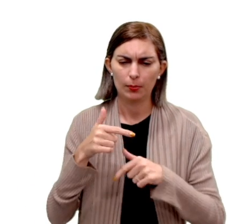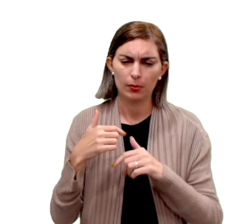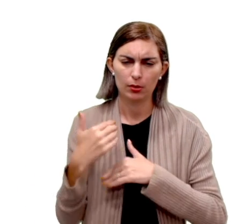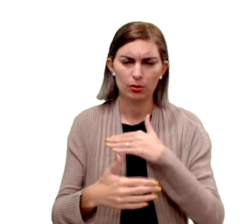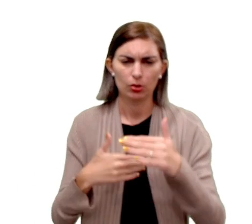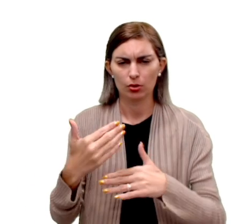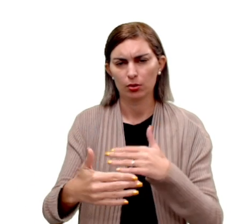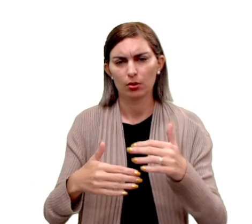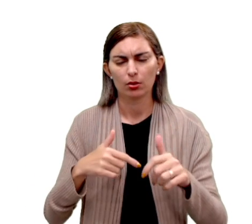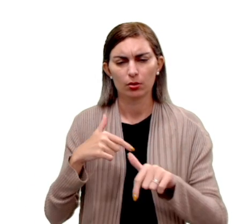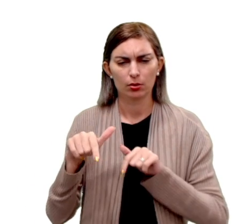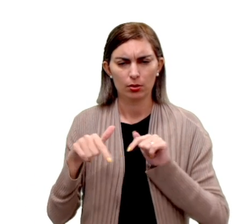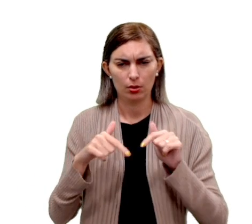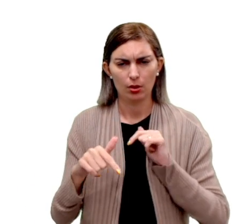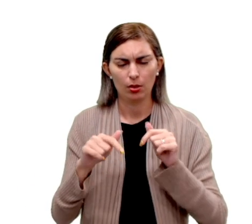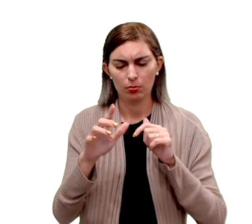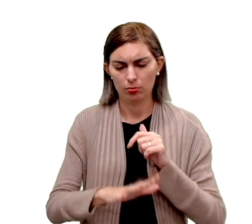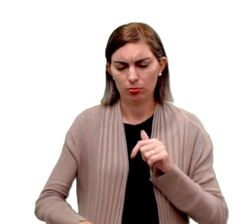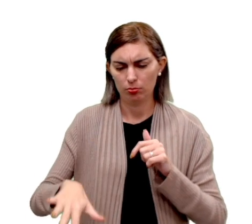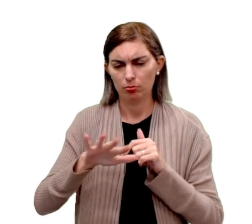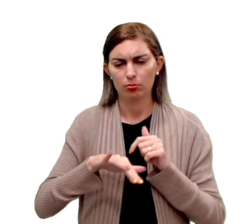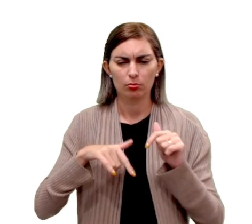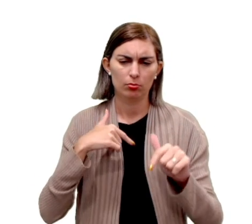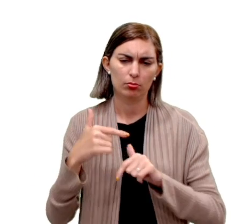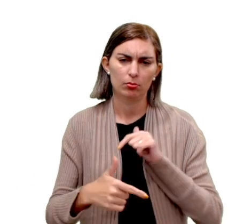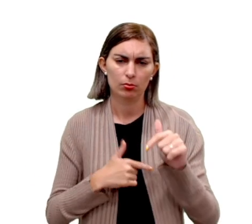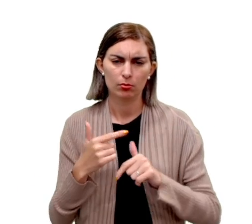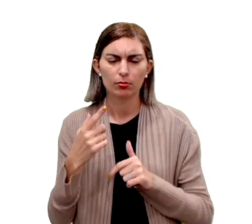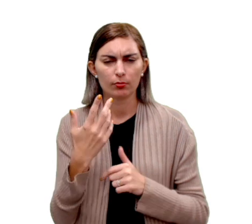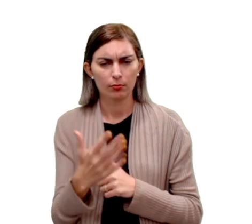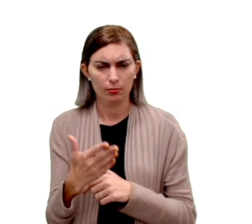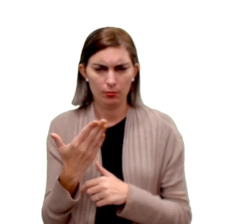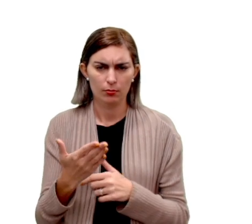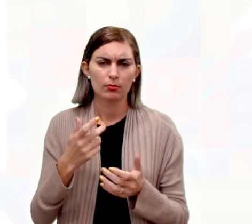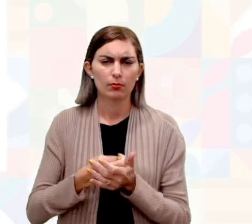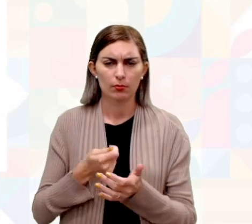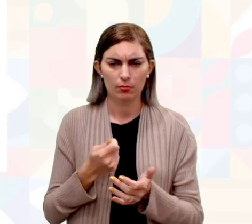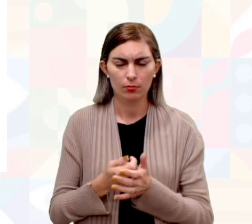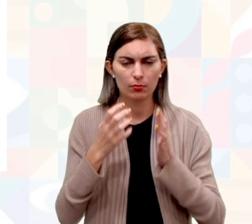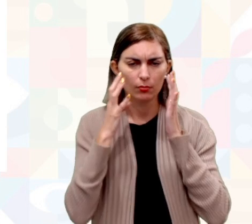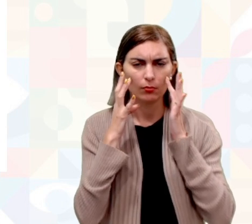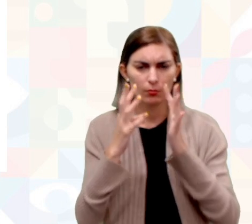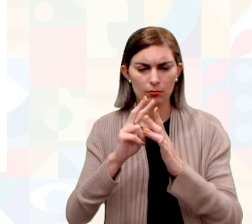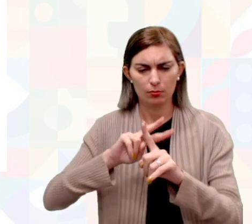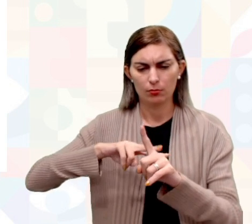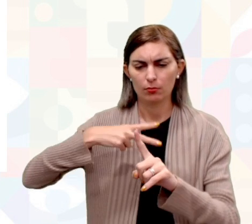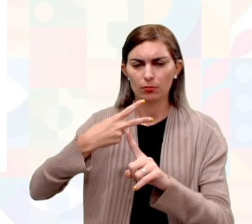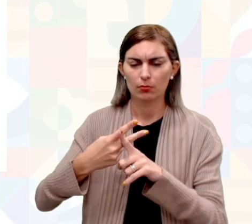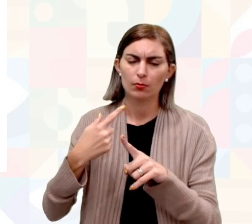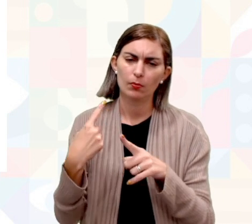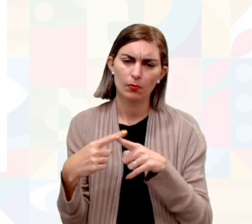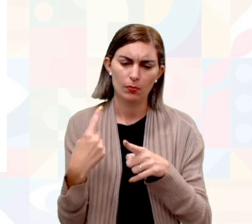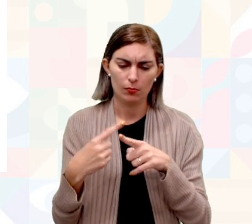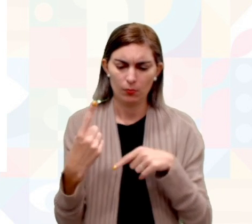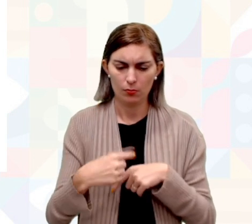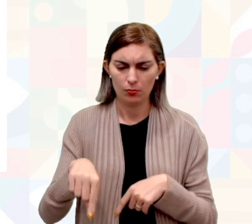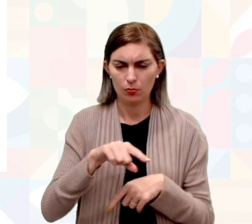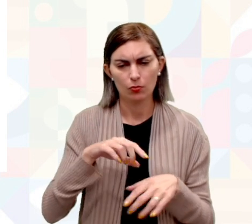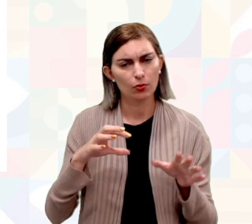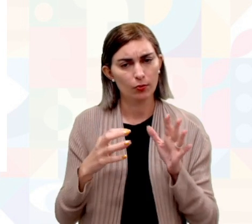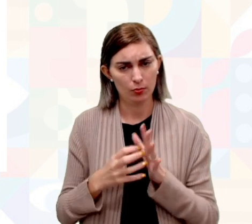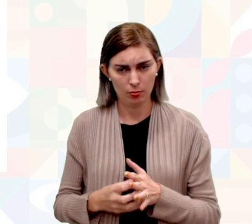desenvolvendo sua atividade no ambiente laboral. É essa que devemos ter uma atenção redobrada, pois é a nossa